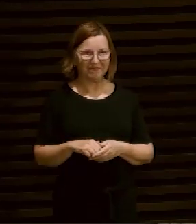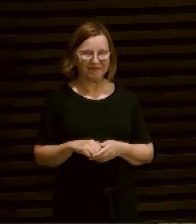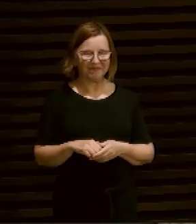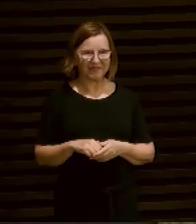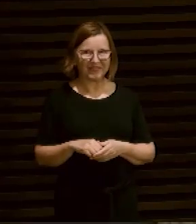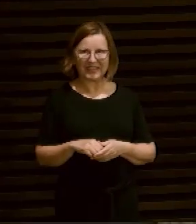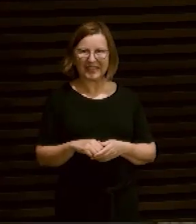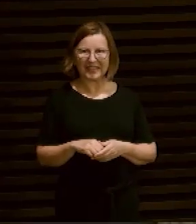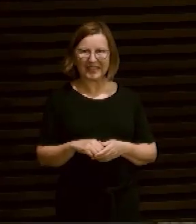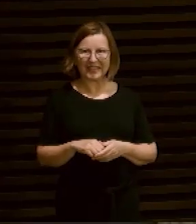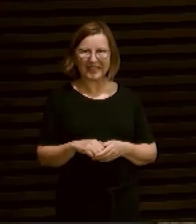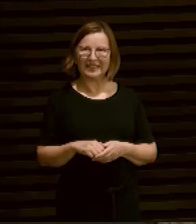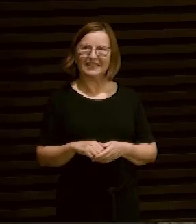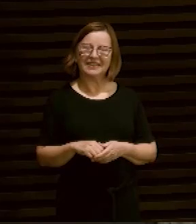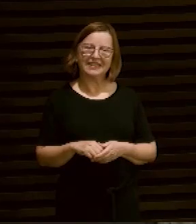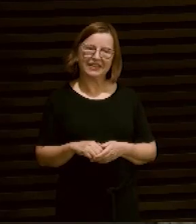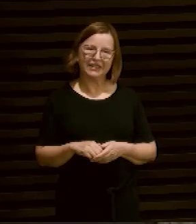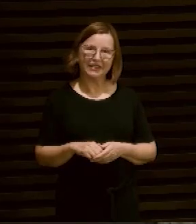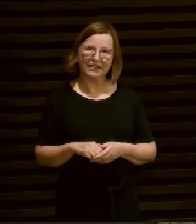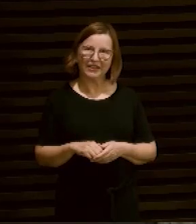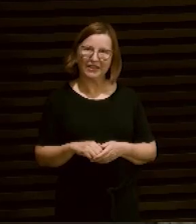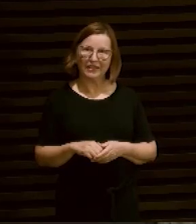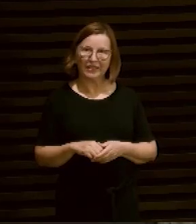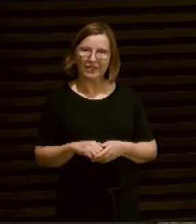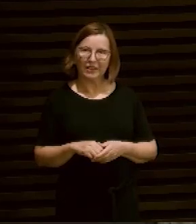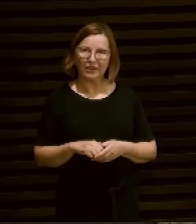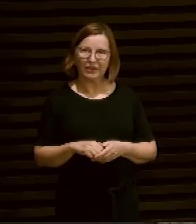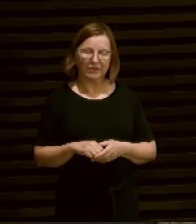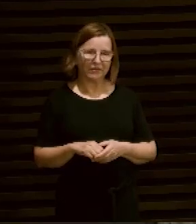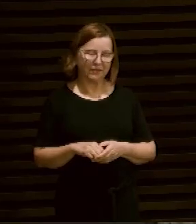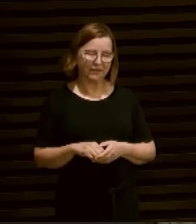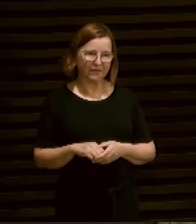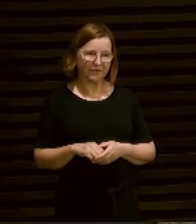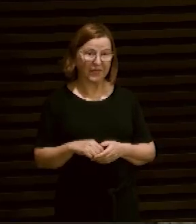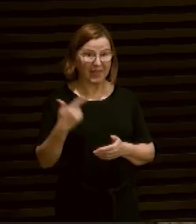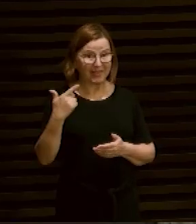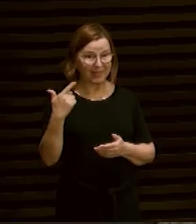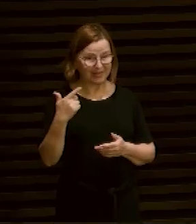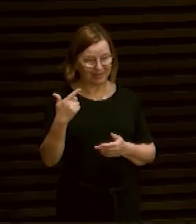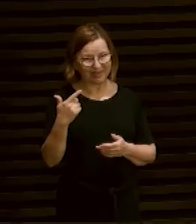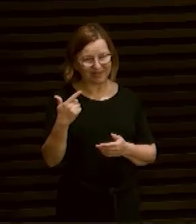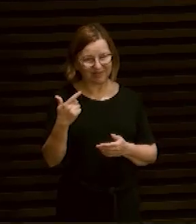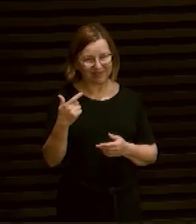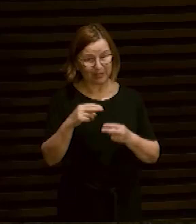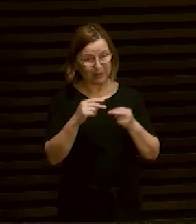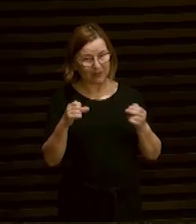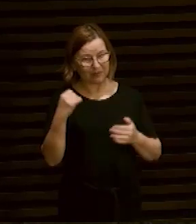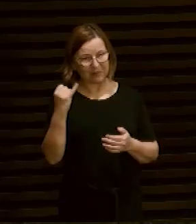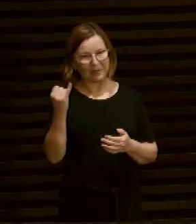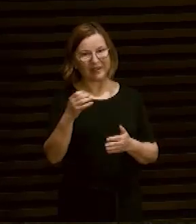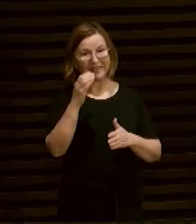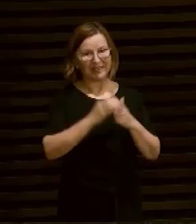dizendo, vemos porém aquele. A segunda coisa que eu vejo aqui é no